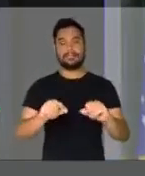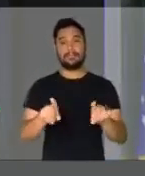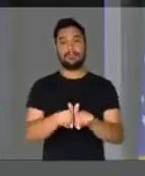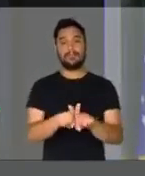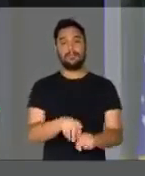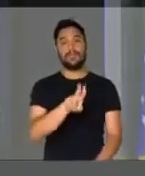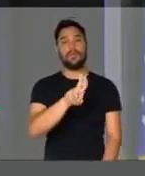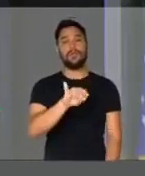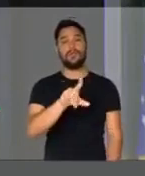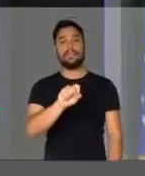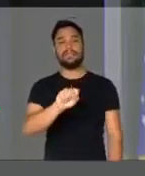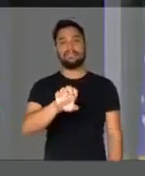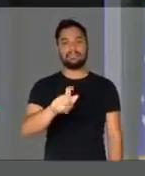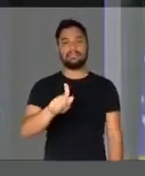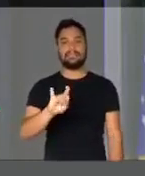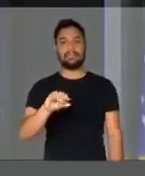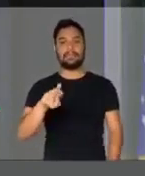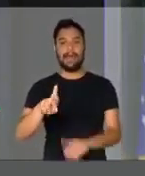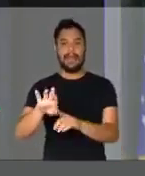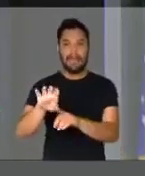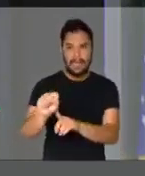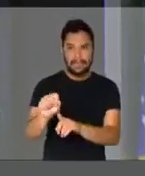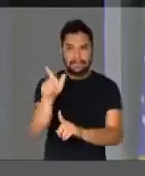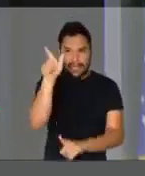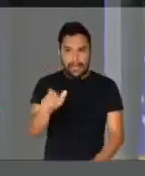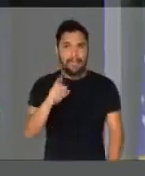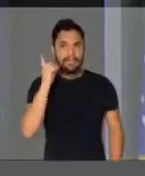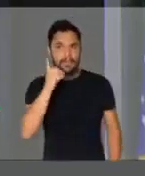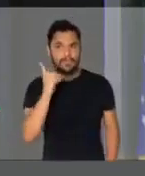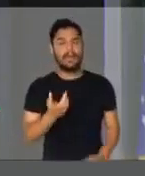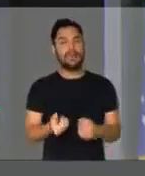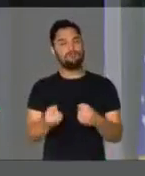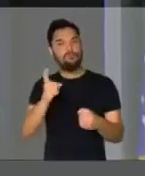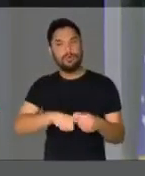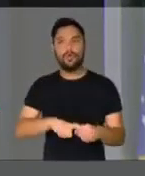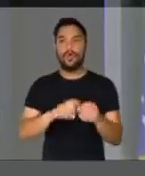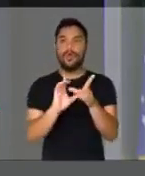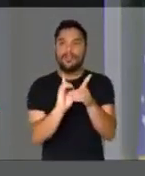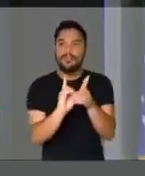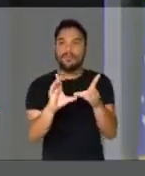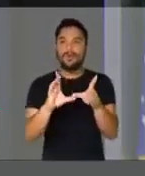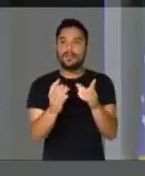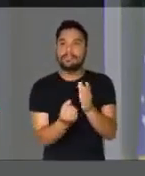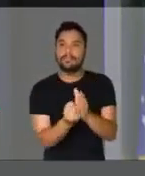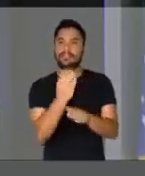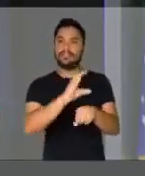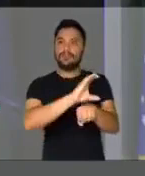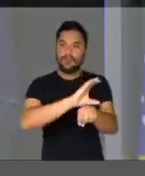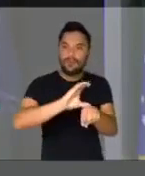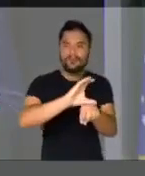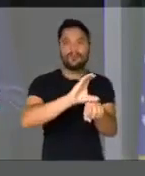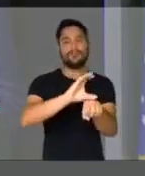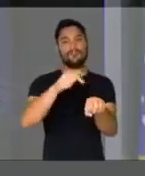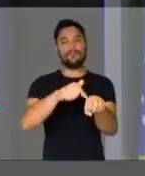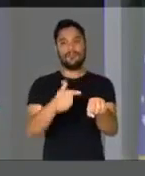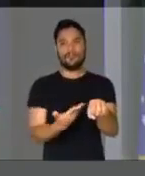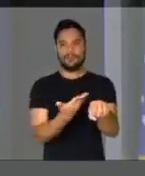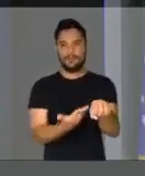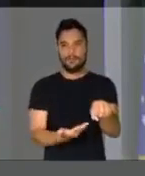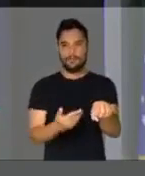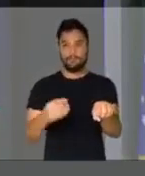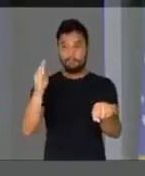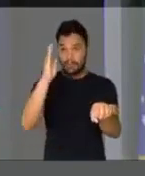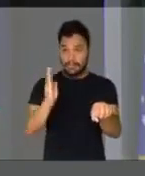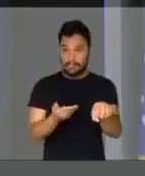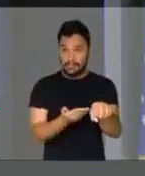décadas perseguindo uma Assembleia Constituinte, restaurou o regime democrático e nos entregou a coesa, porém irreformável,